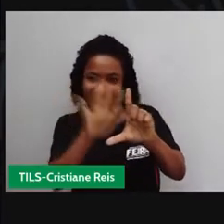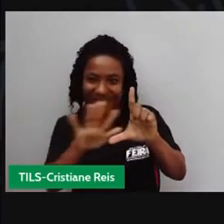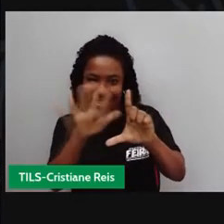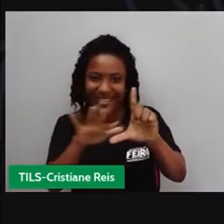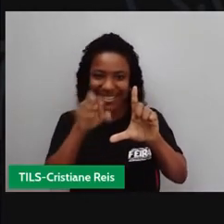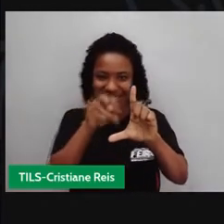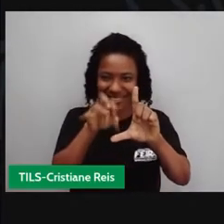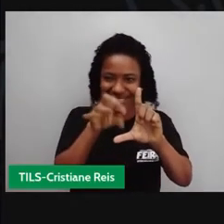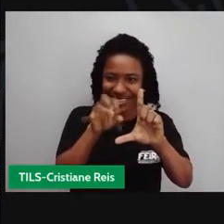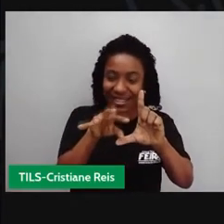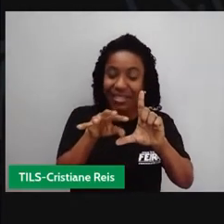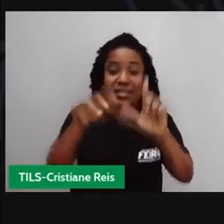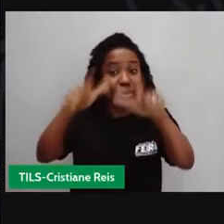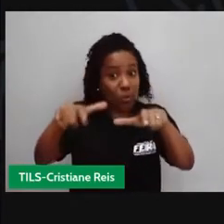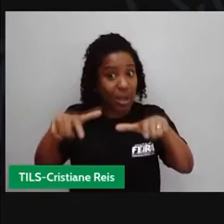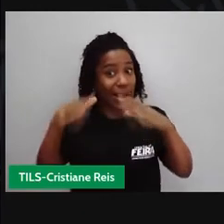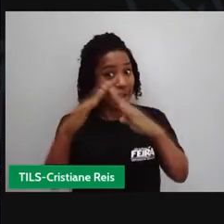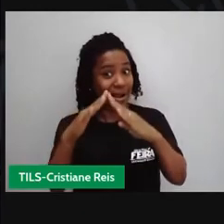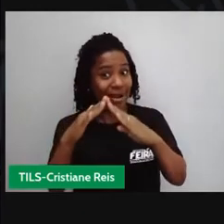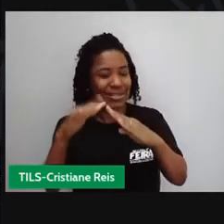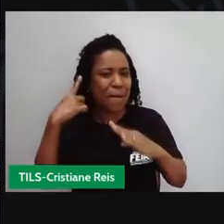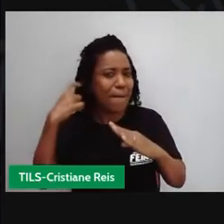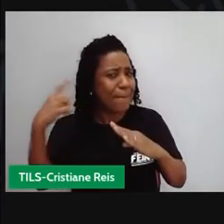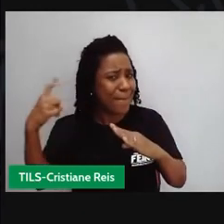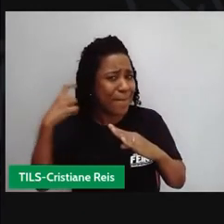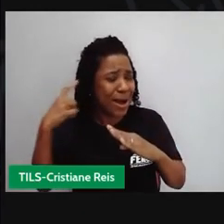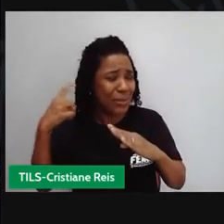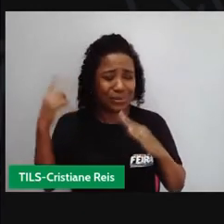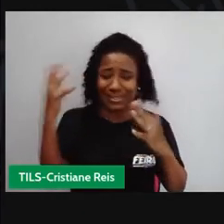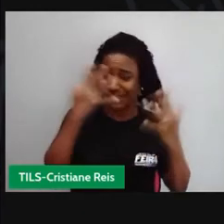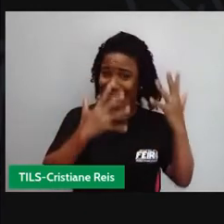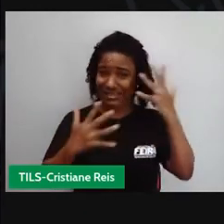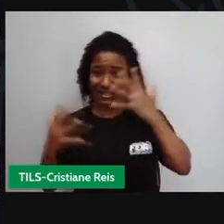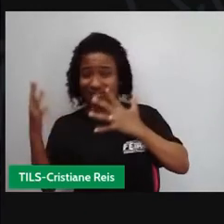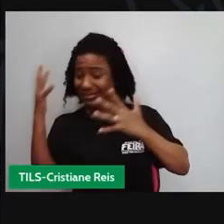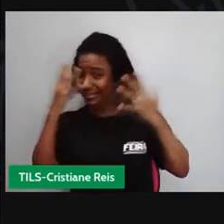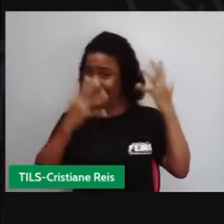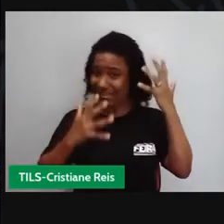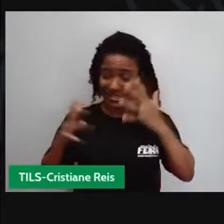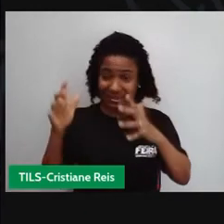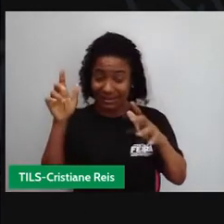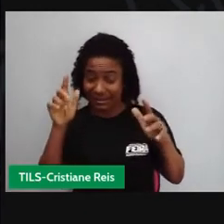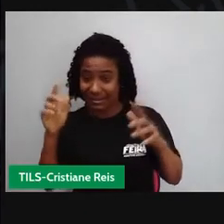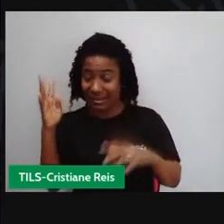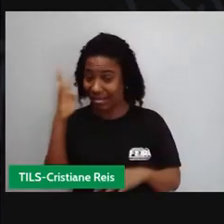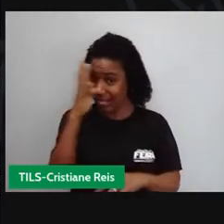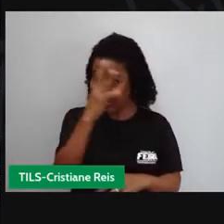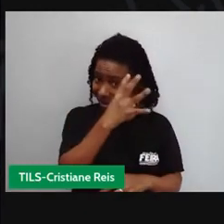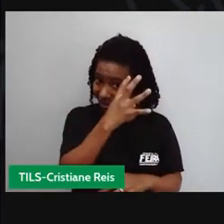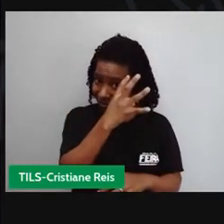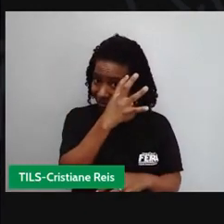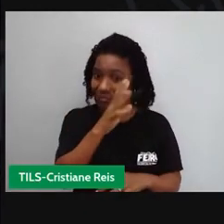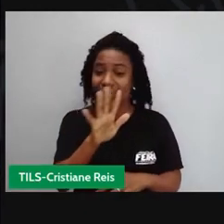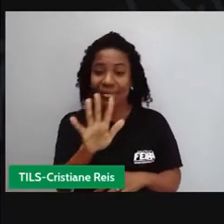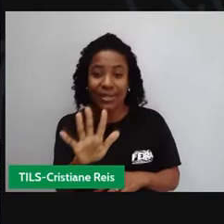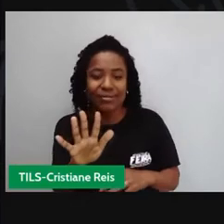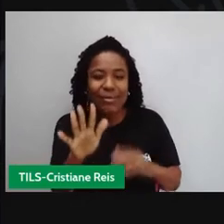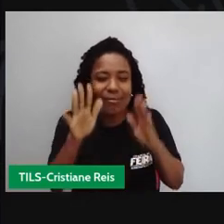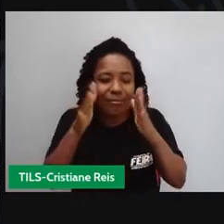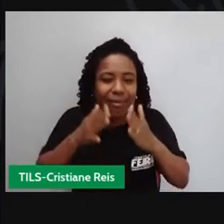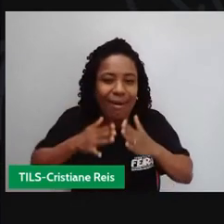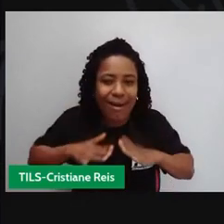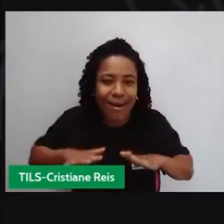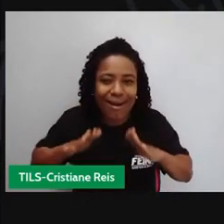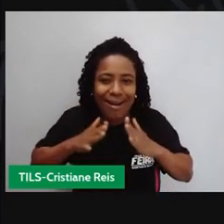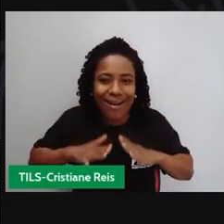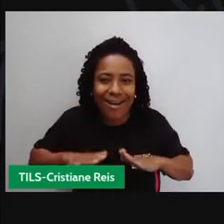lugar que não esteja deixando você à vontade, né? Com sua atenção voltada para essa videoaula, ó, vai para um lugar silencioso,